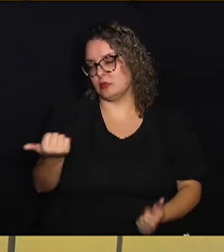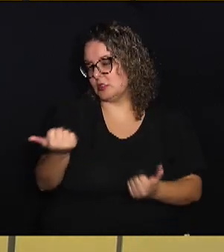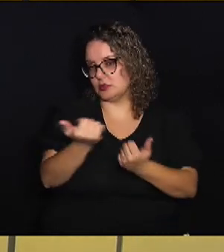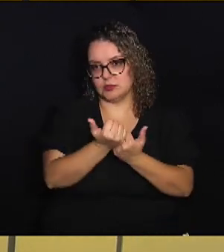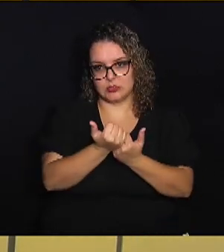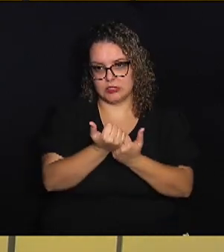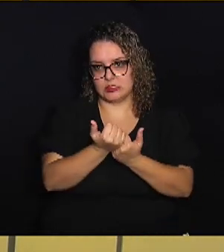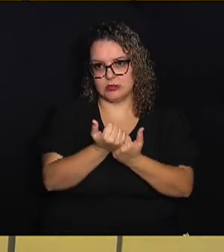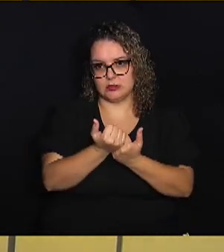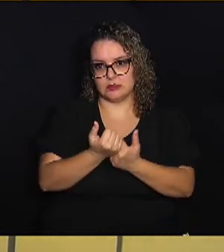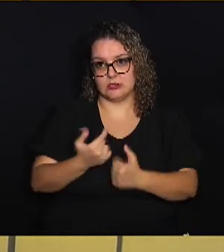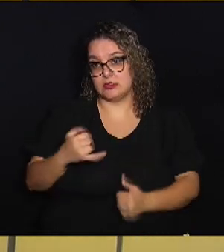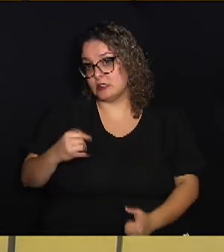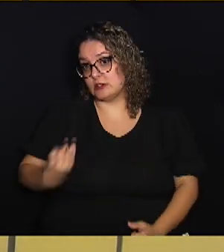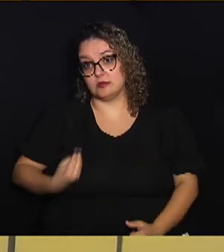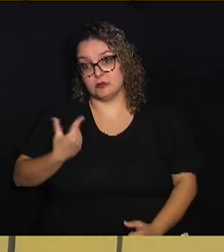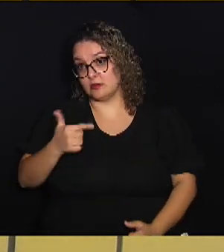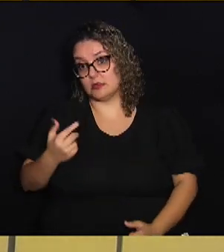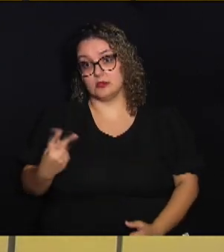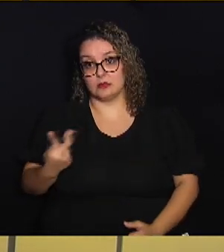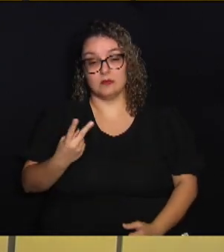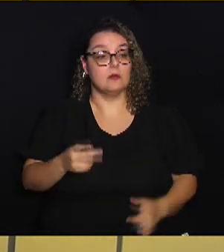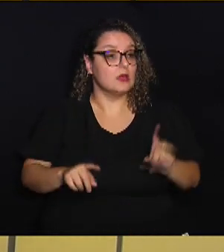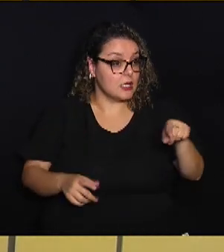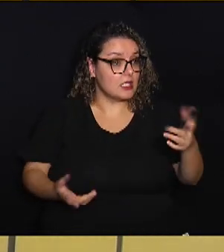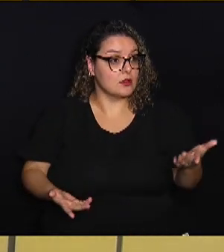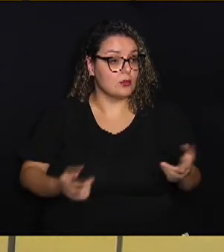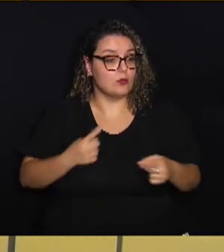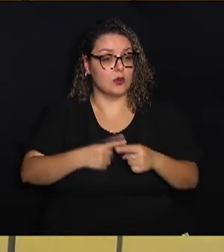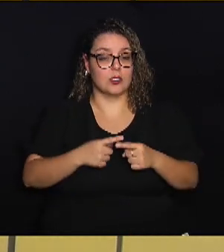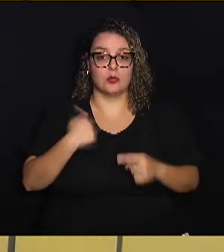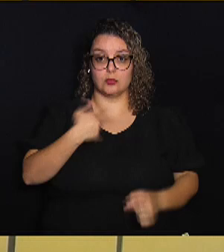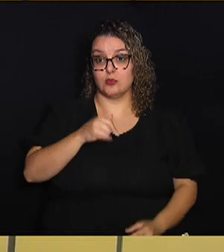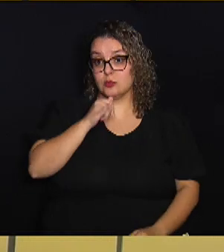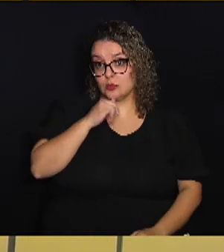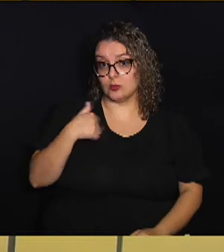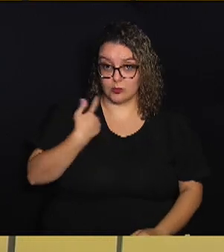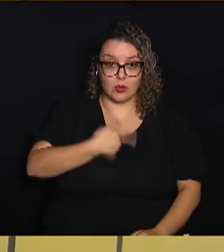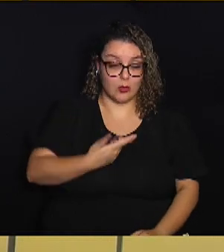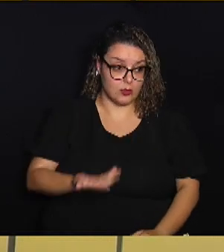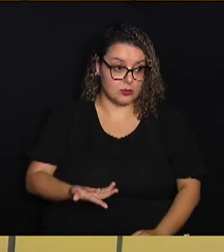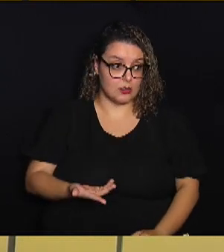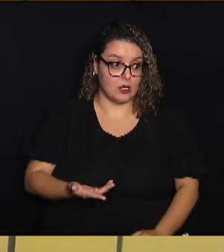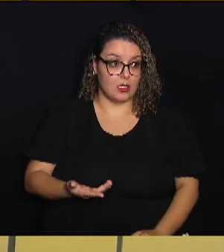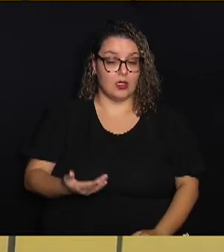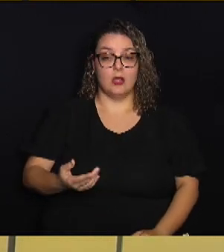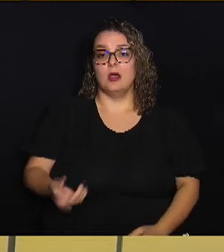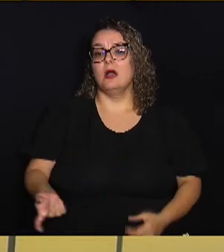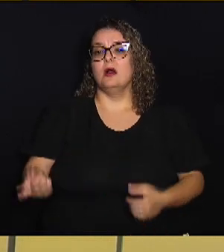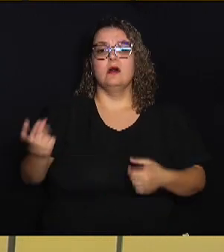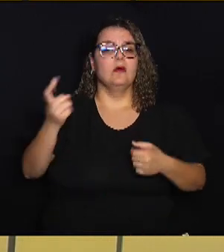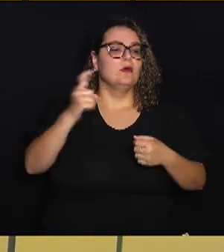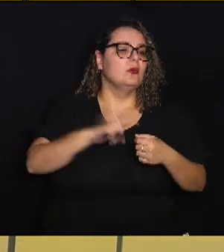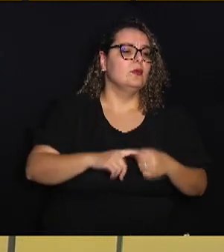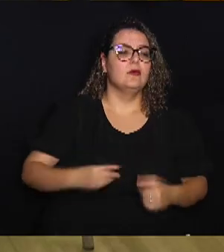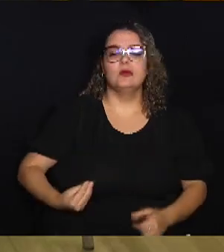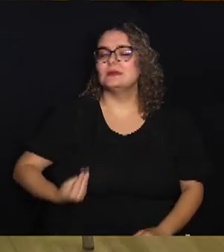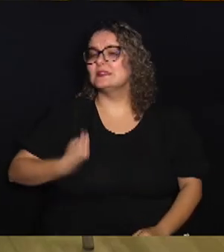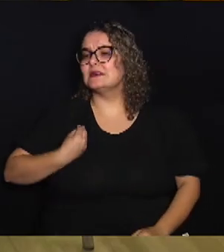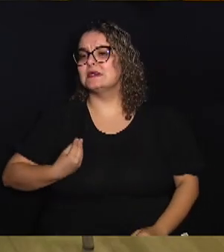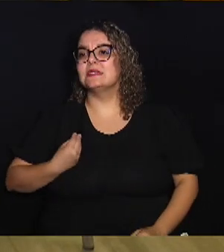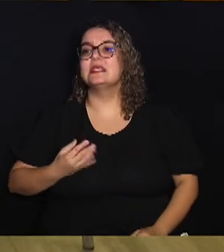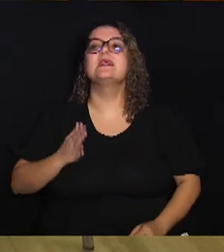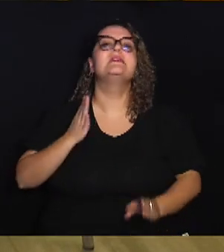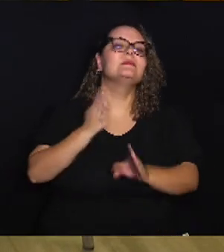Se eu não vivi isso, eu não valorizo, exatamente. Porque, por exemplo, no nosso caso, a gente fala, ai, não vejo a hora de voltar no presencial, não aguento